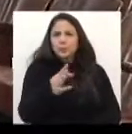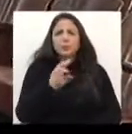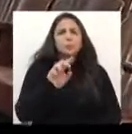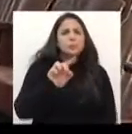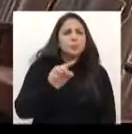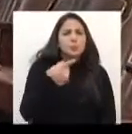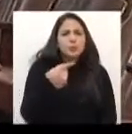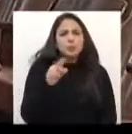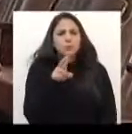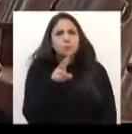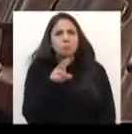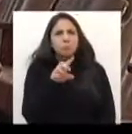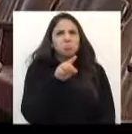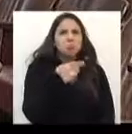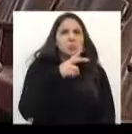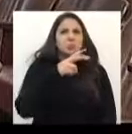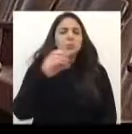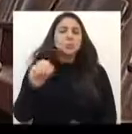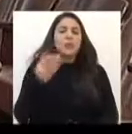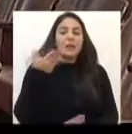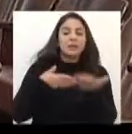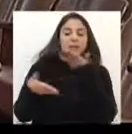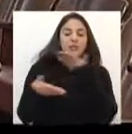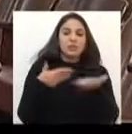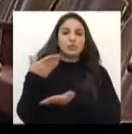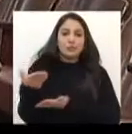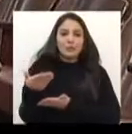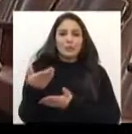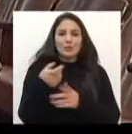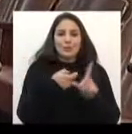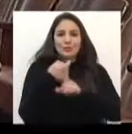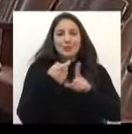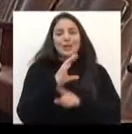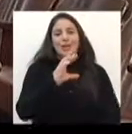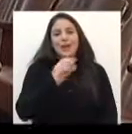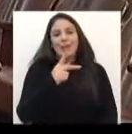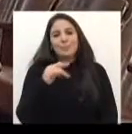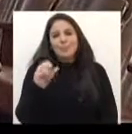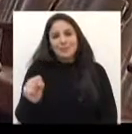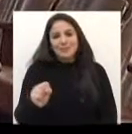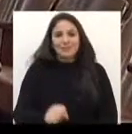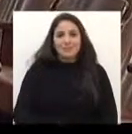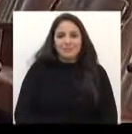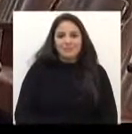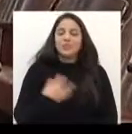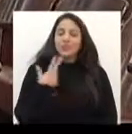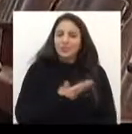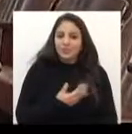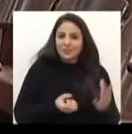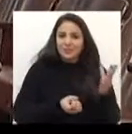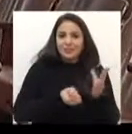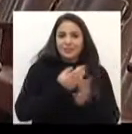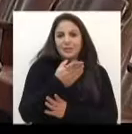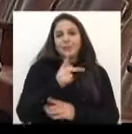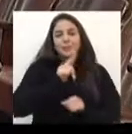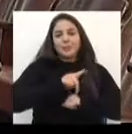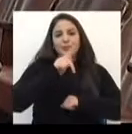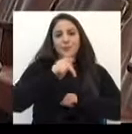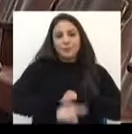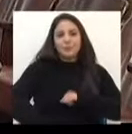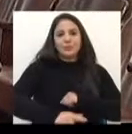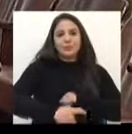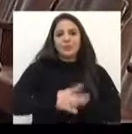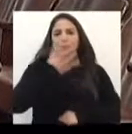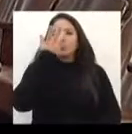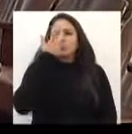a 1.200 atendimentos mês no CAPS-AD. Nós criamos aqui em Passo Fundo CAPS-I para atender criança,